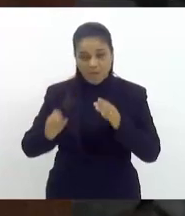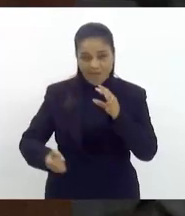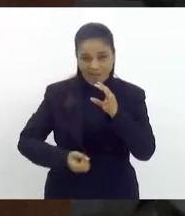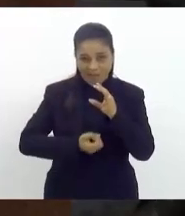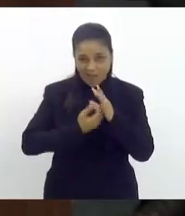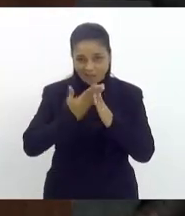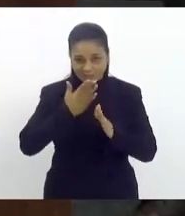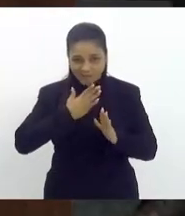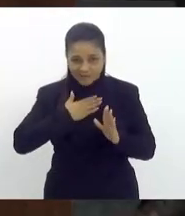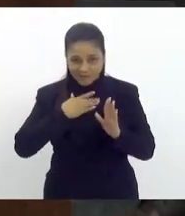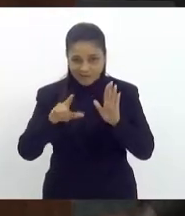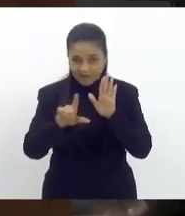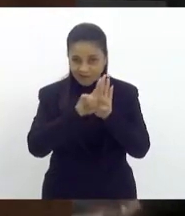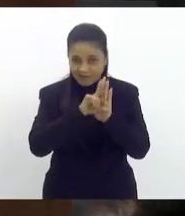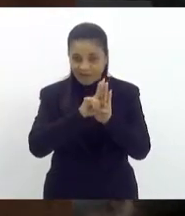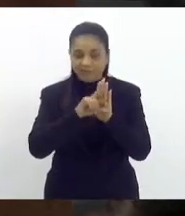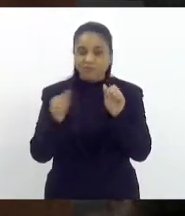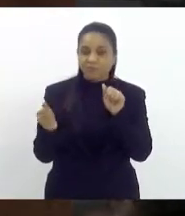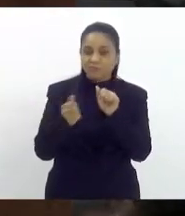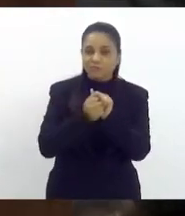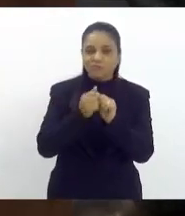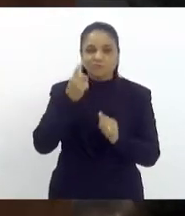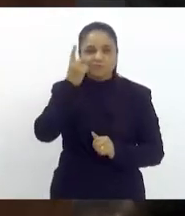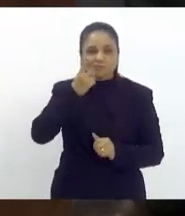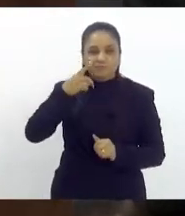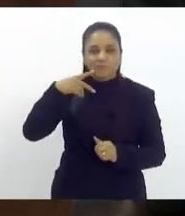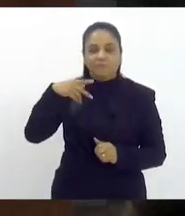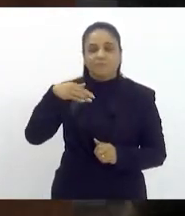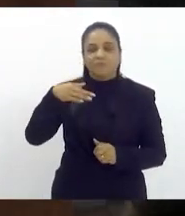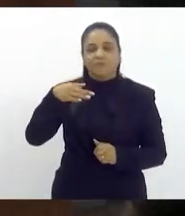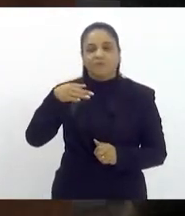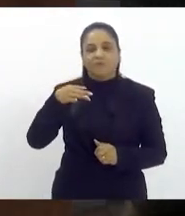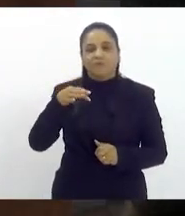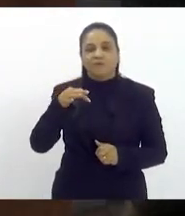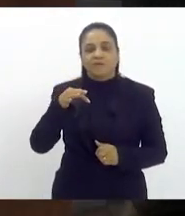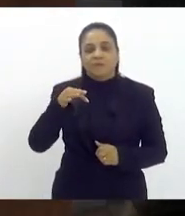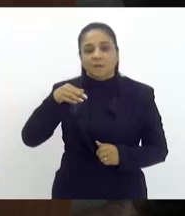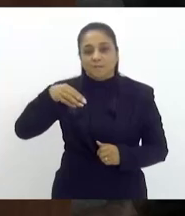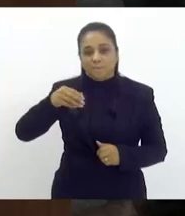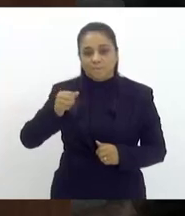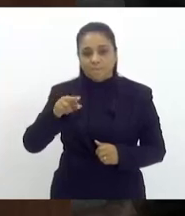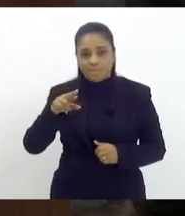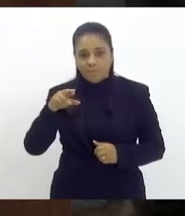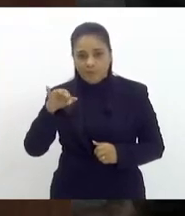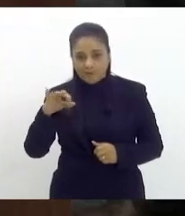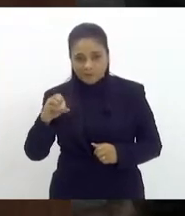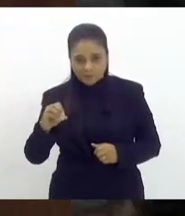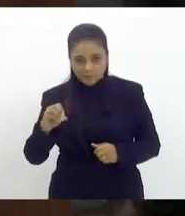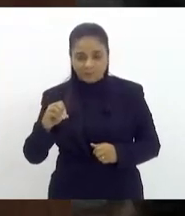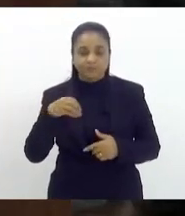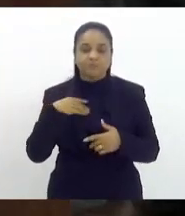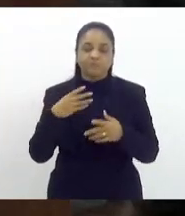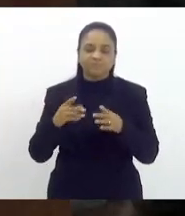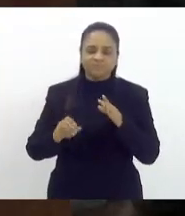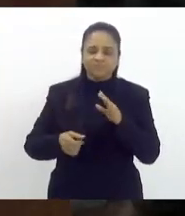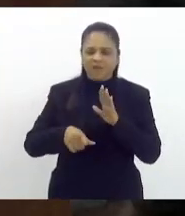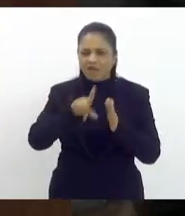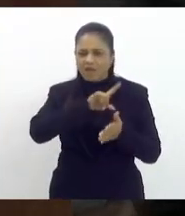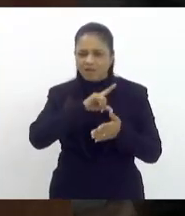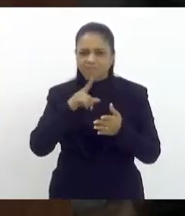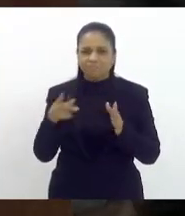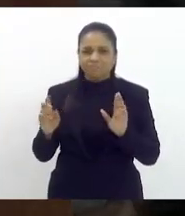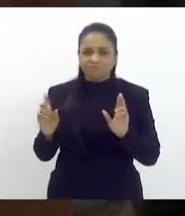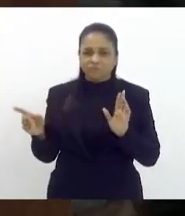Márcio Pacheco o deputado Márcio Pacheco numa das nossas legislaturas antes de assumir a presidência